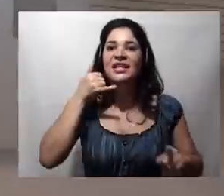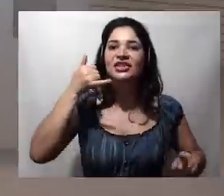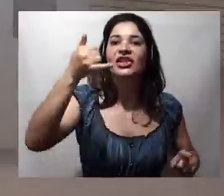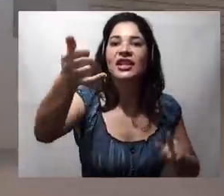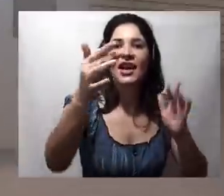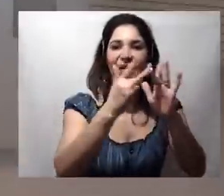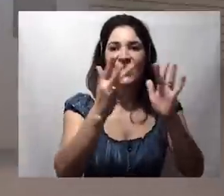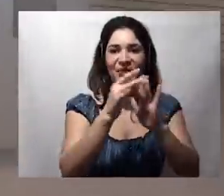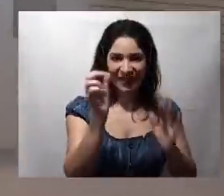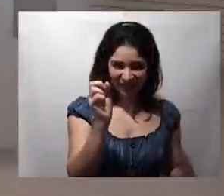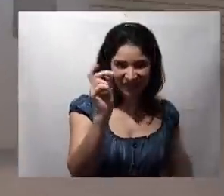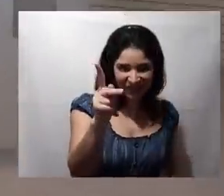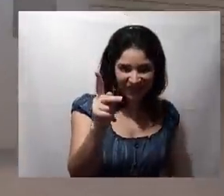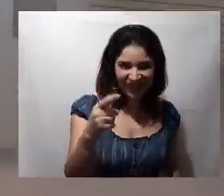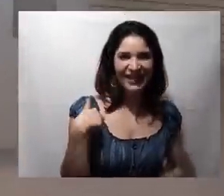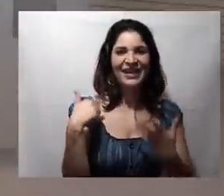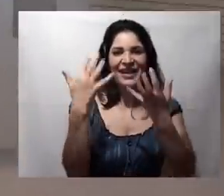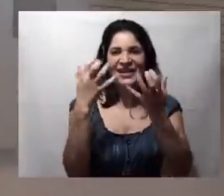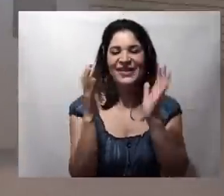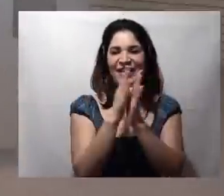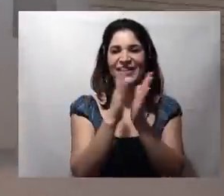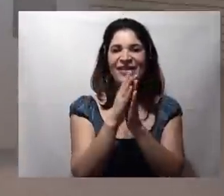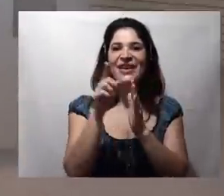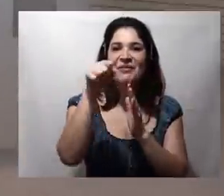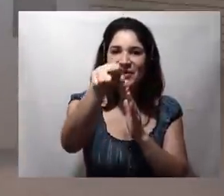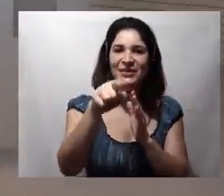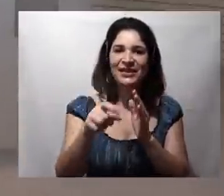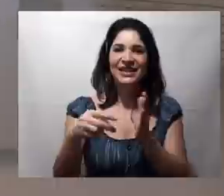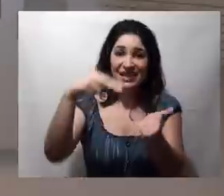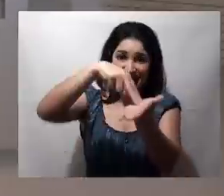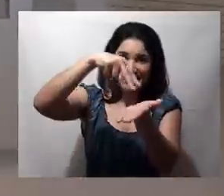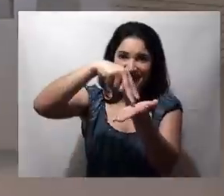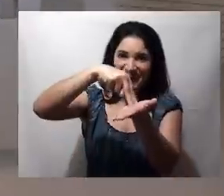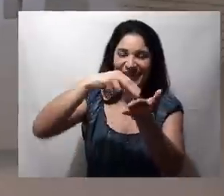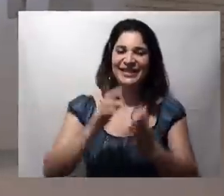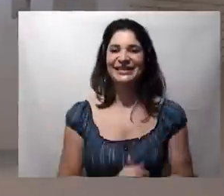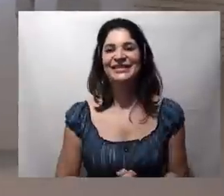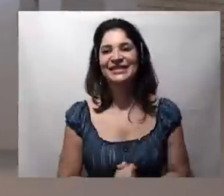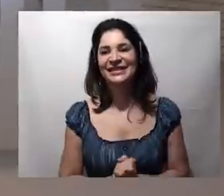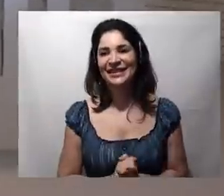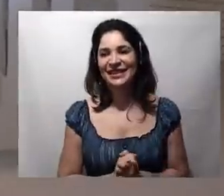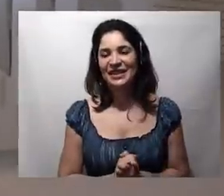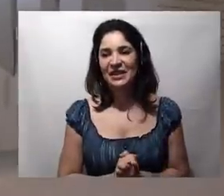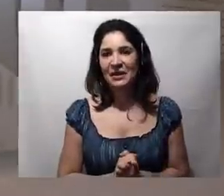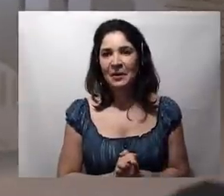vem aqui na nossa igreja e quero orar por você pode ficar em pé